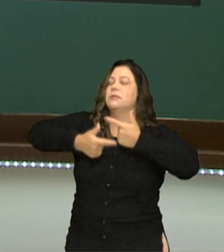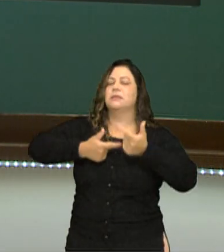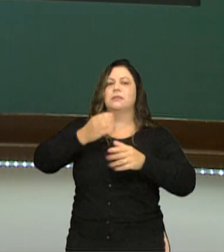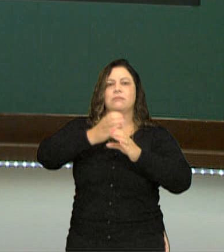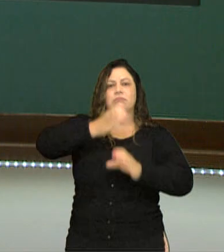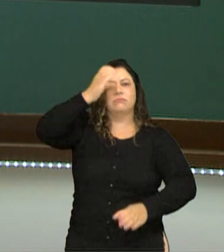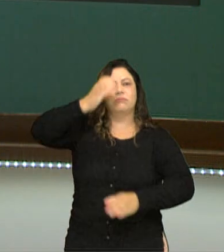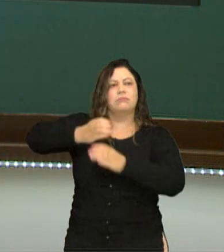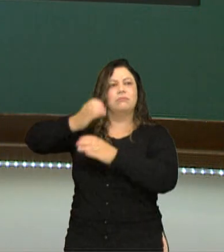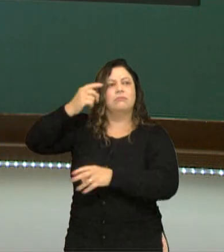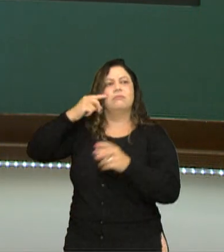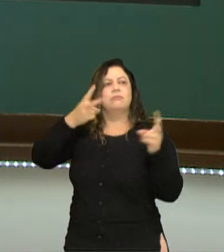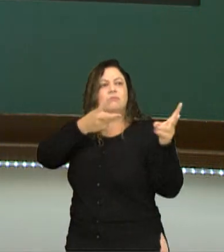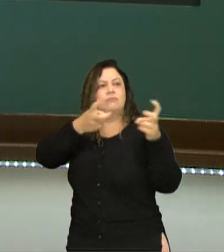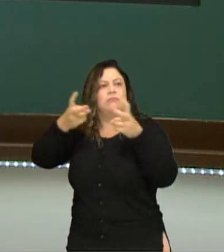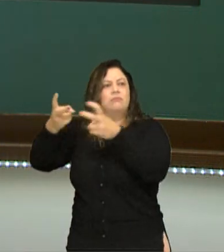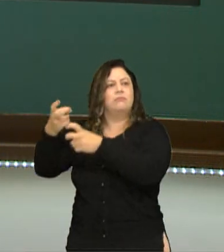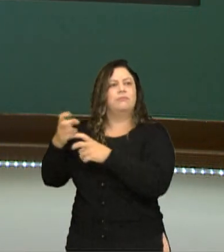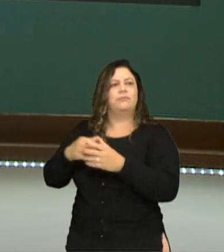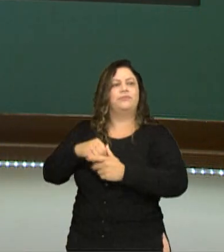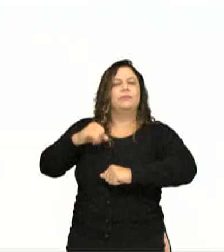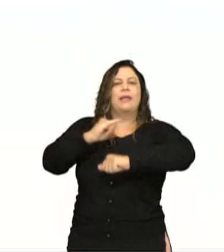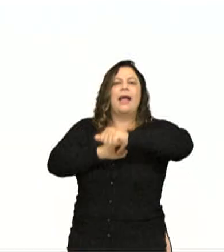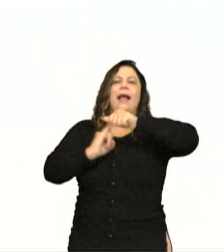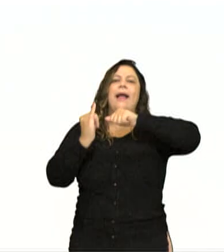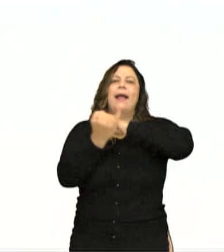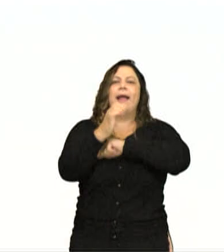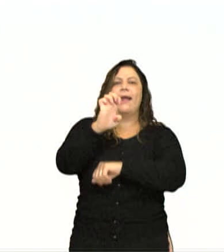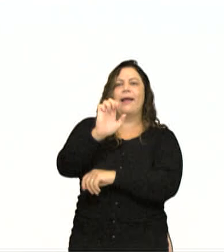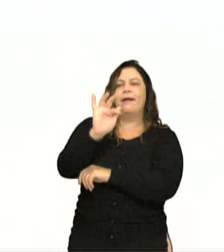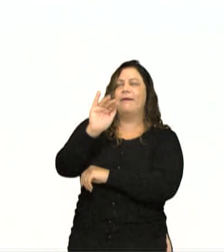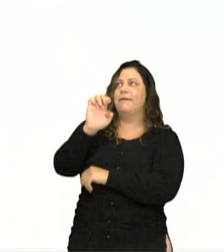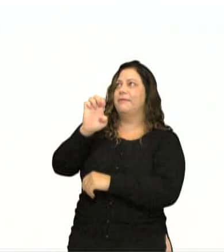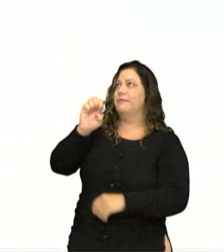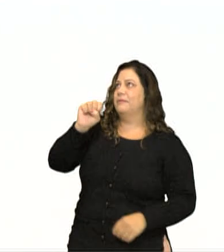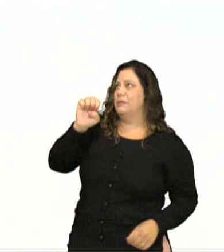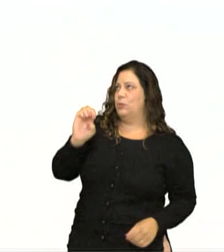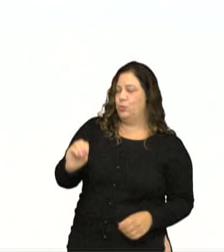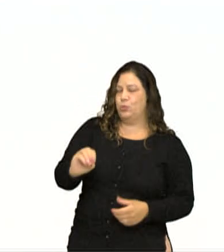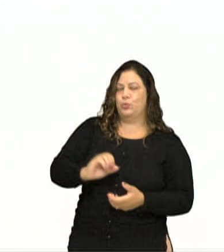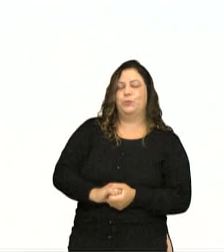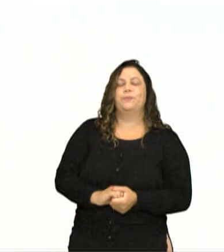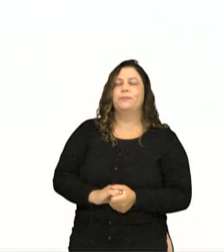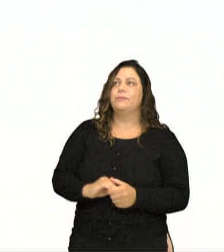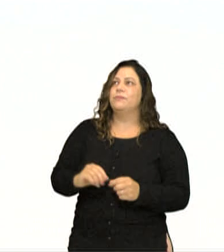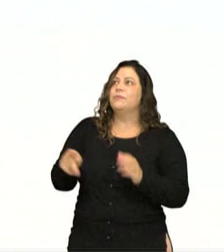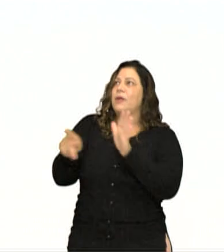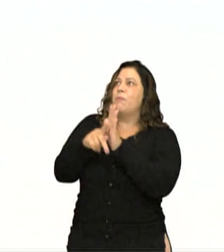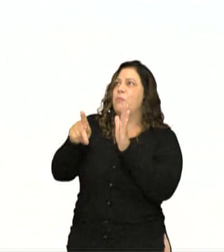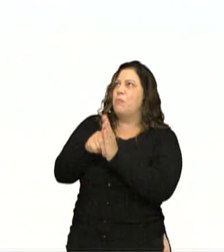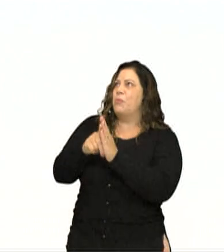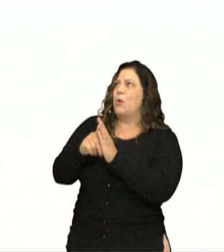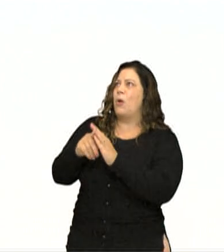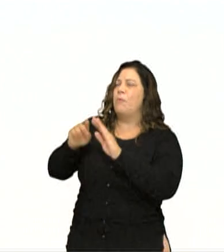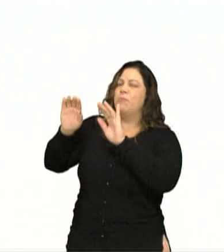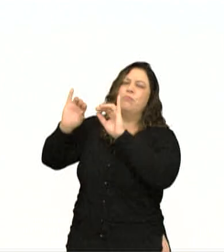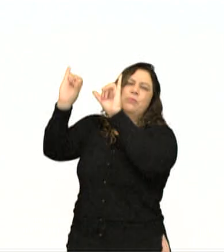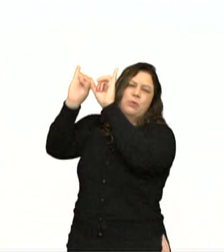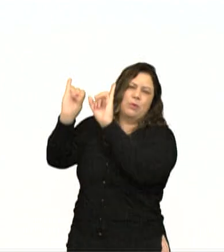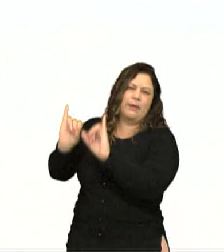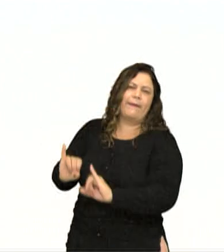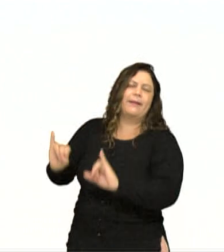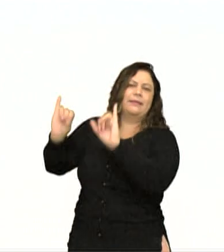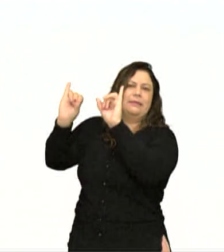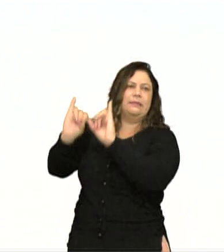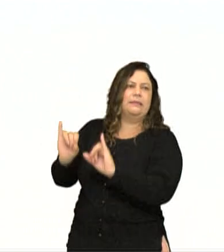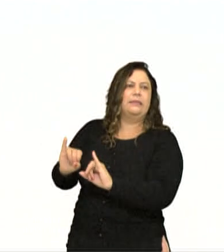encontra na ilha, né, de Éfeso, mais especificamente no templo dedicado à deusa Artemis. Né? Então, ali o exemplo da coluna